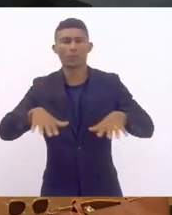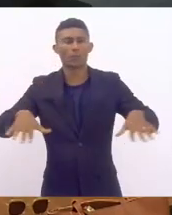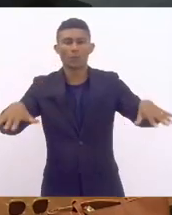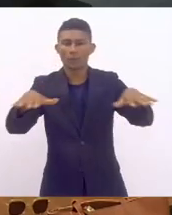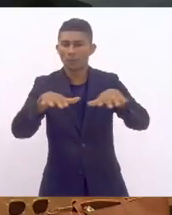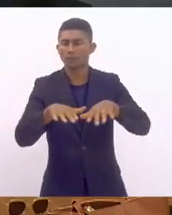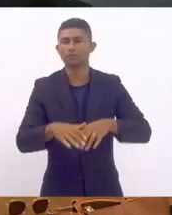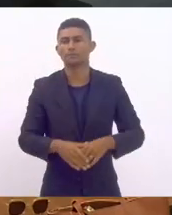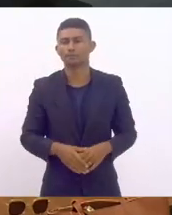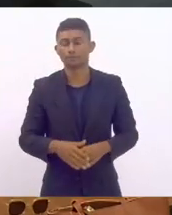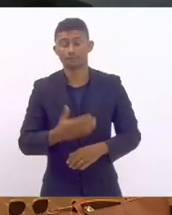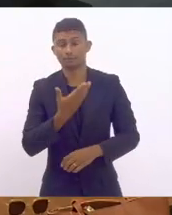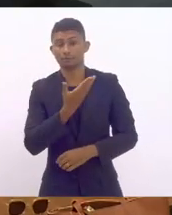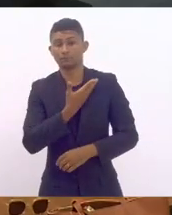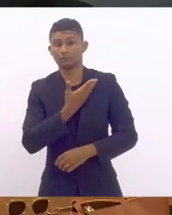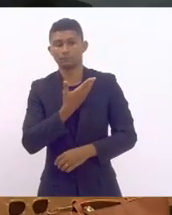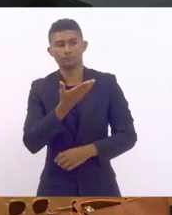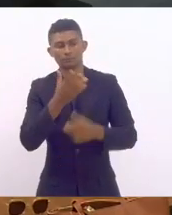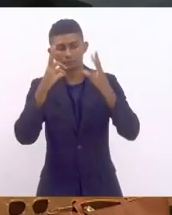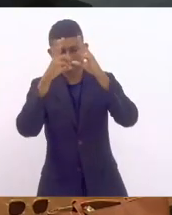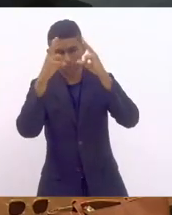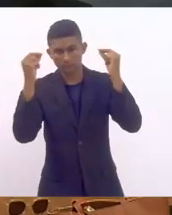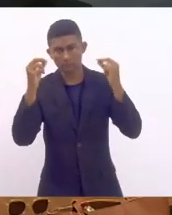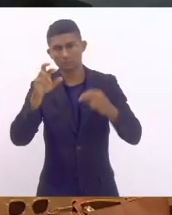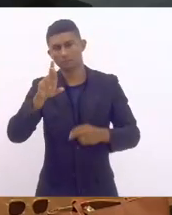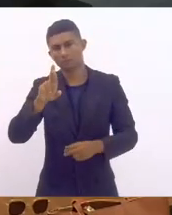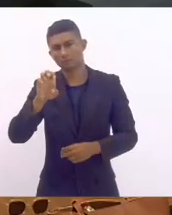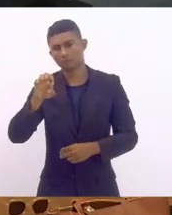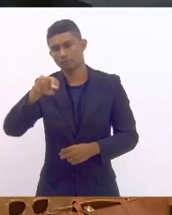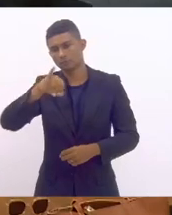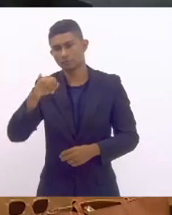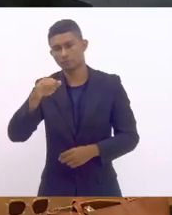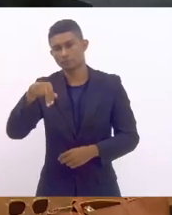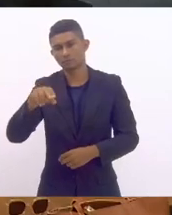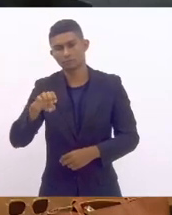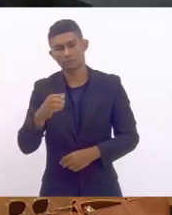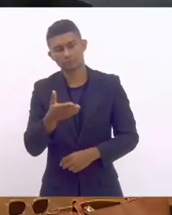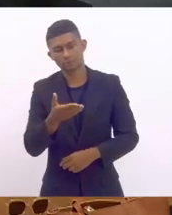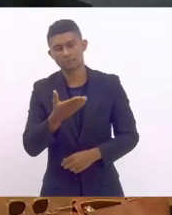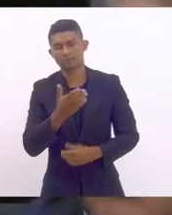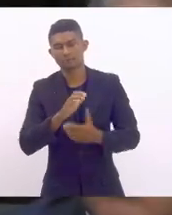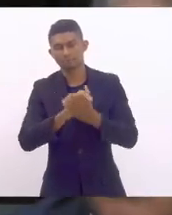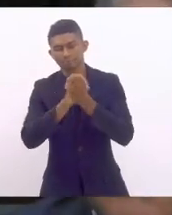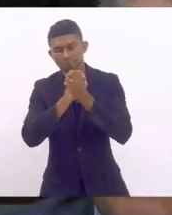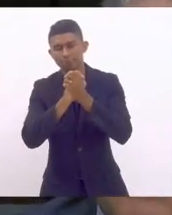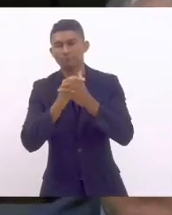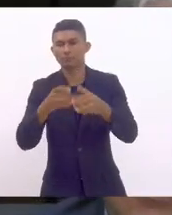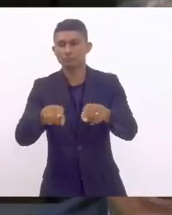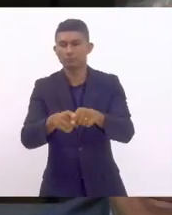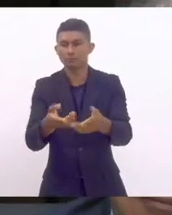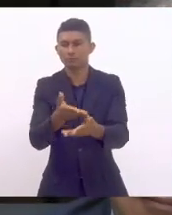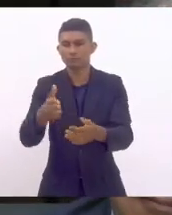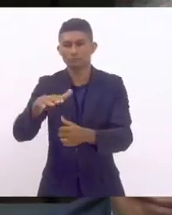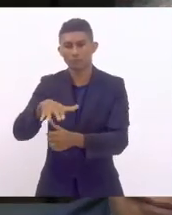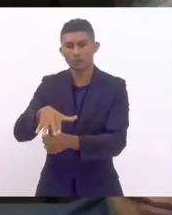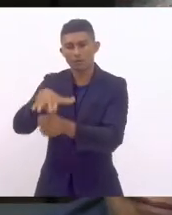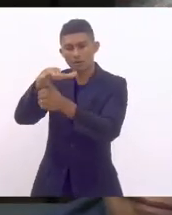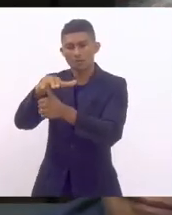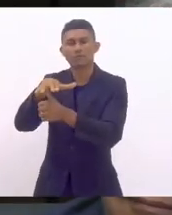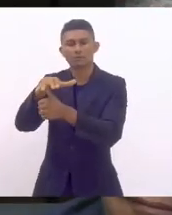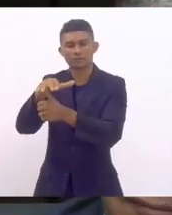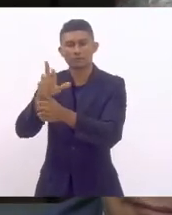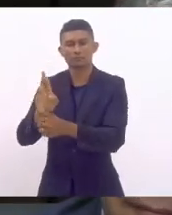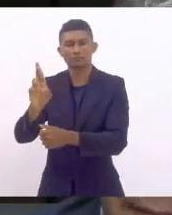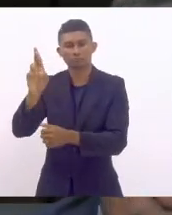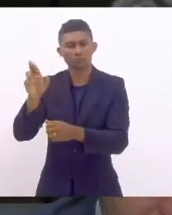particularmente a minha camarada enfermeira Rejane eu quero cumprimentar todos os leitores a reitora Denise